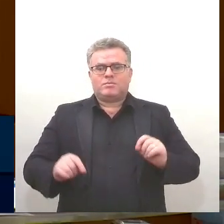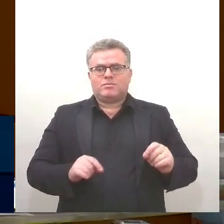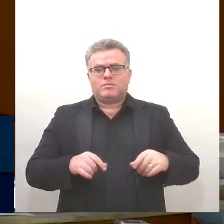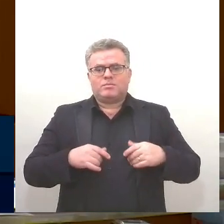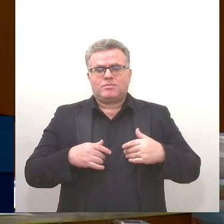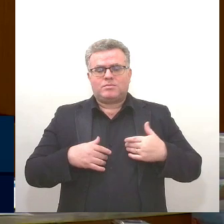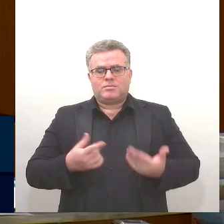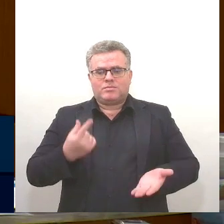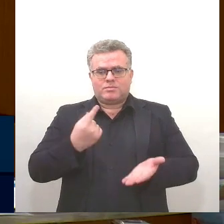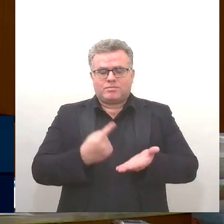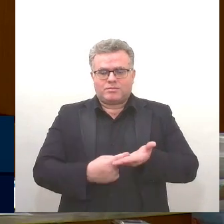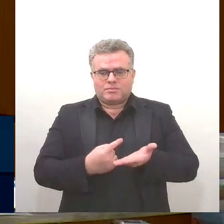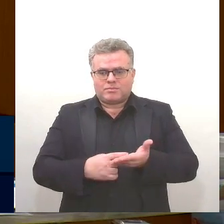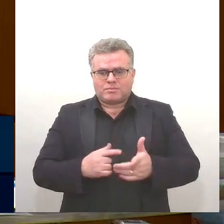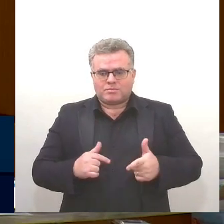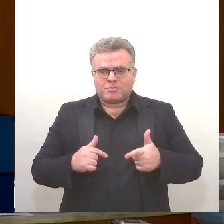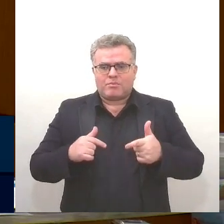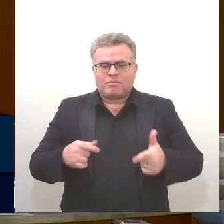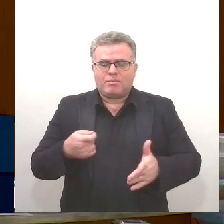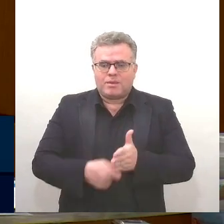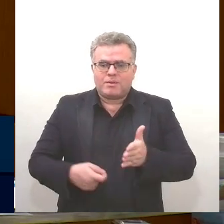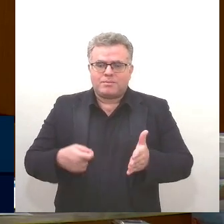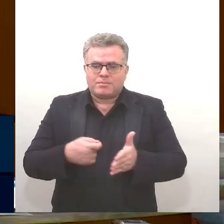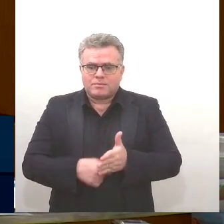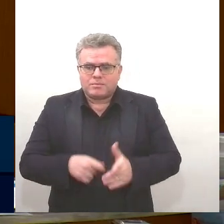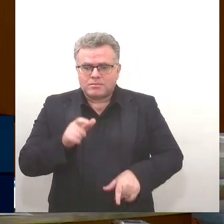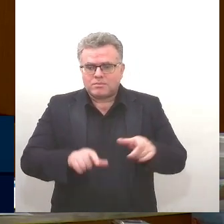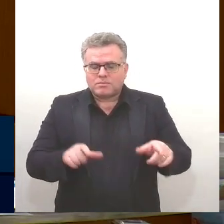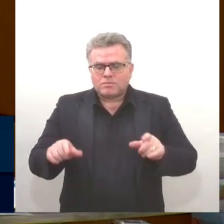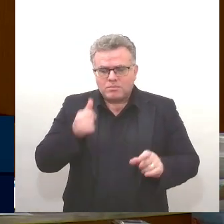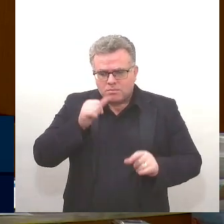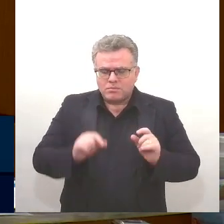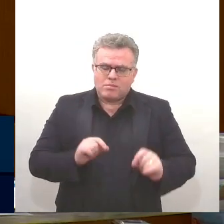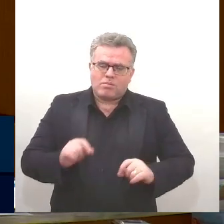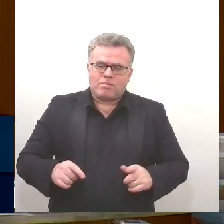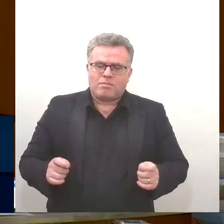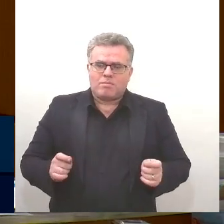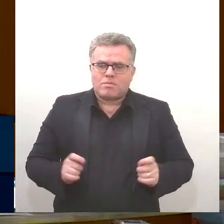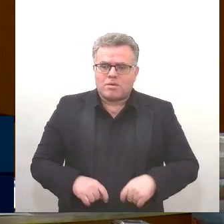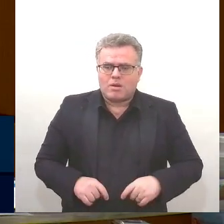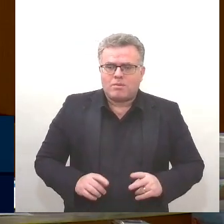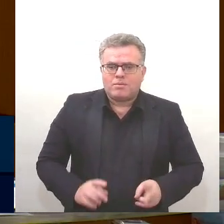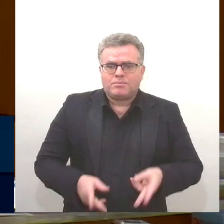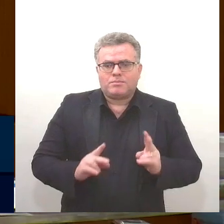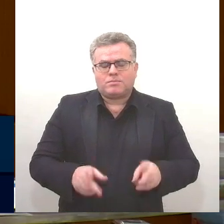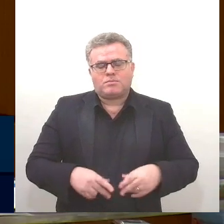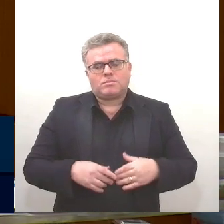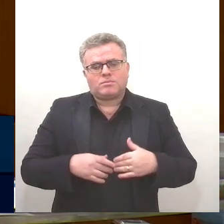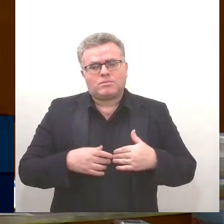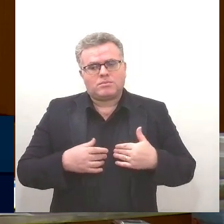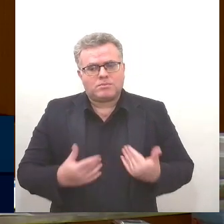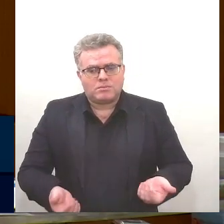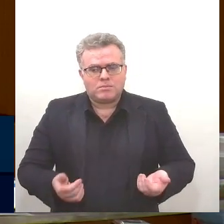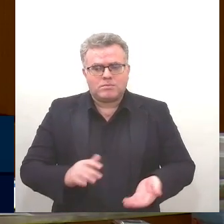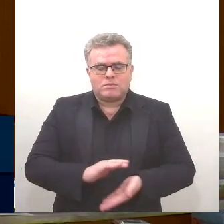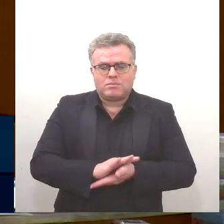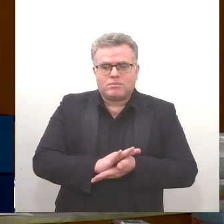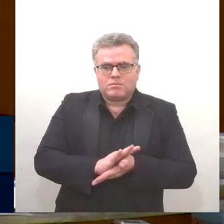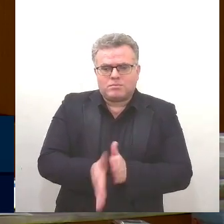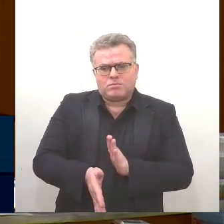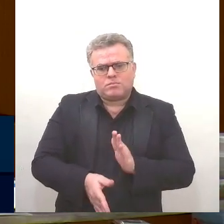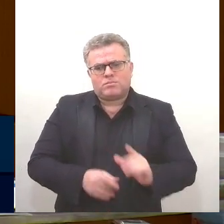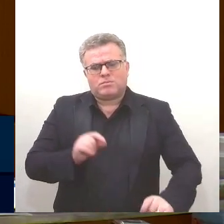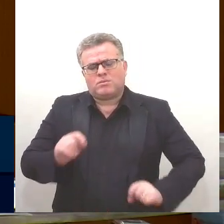e da resistência de mulheres que desafiam a norma o preconceito e o patriarcado por